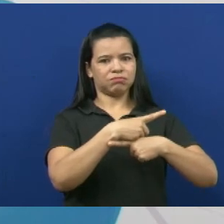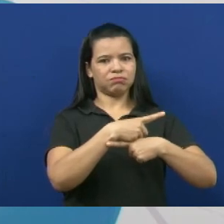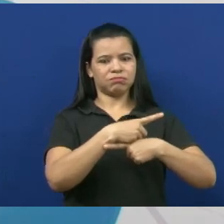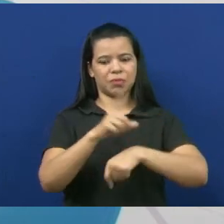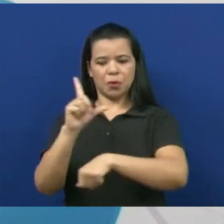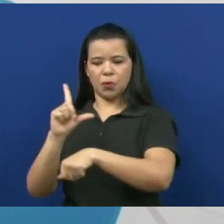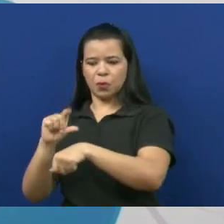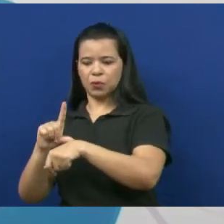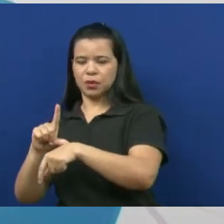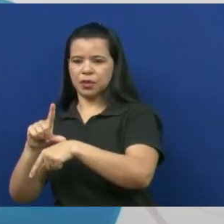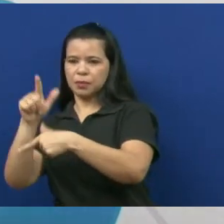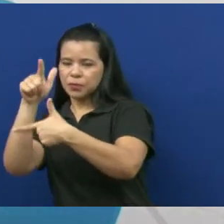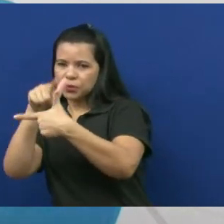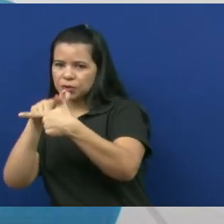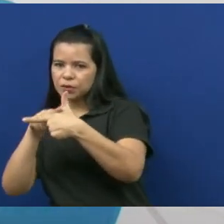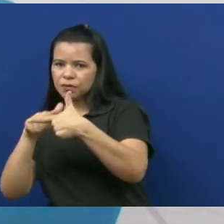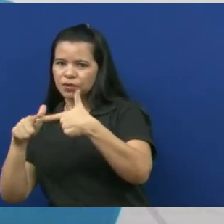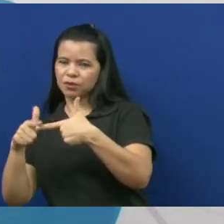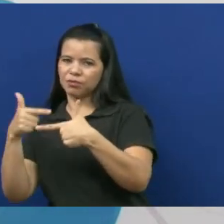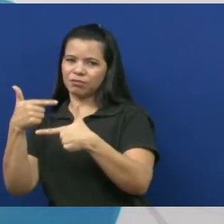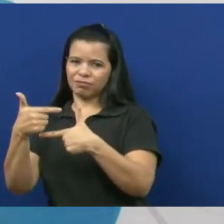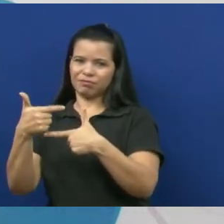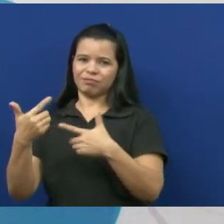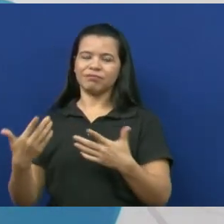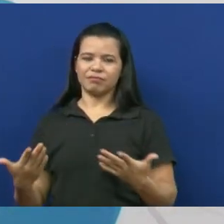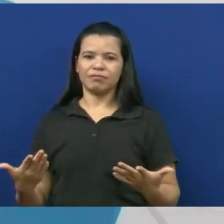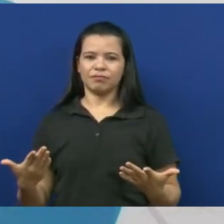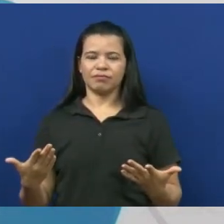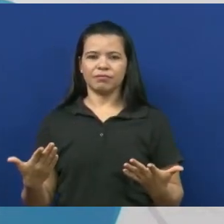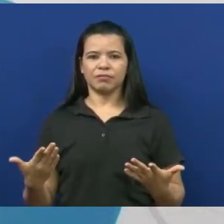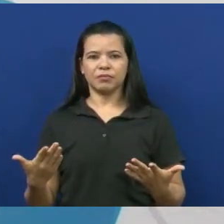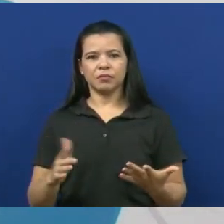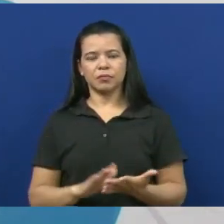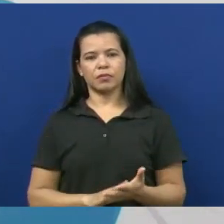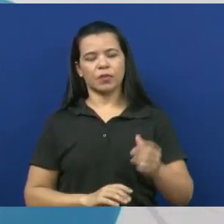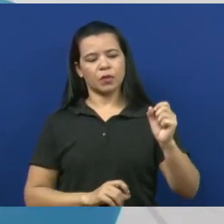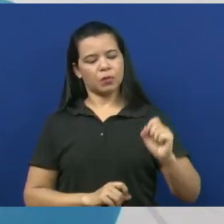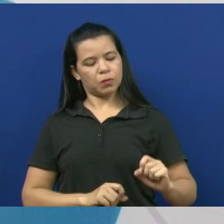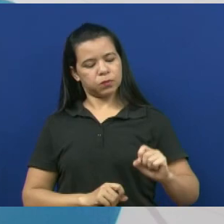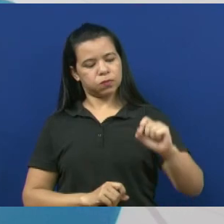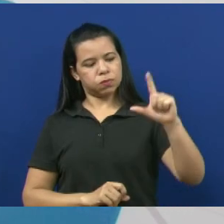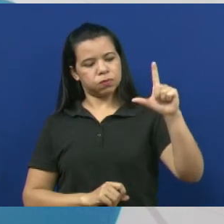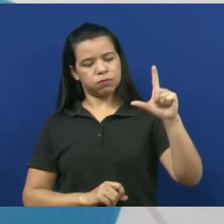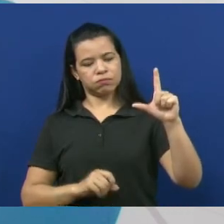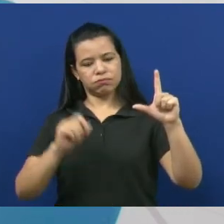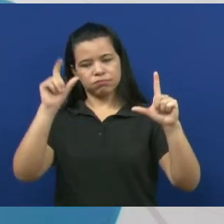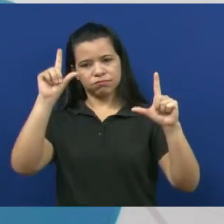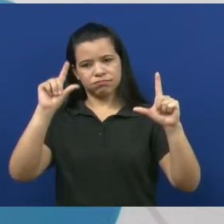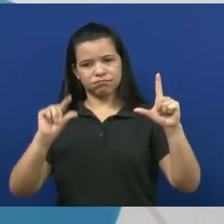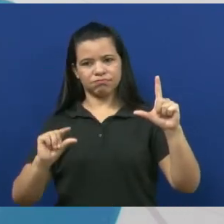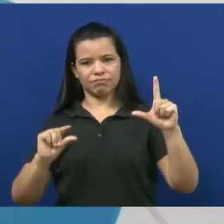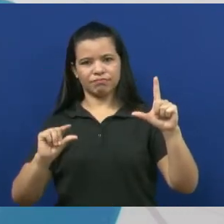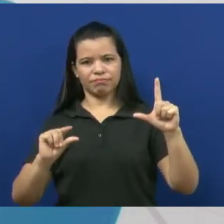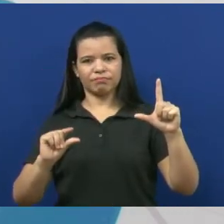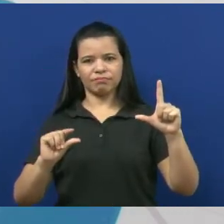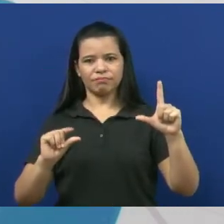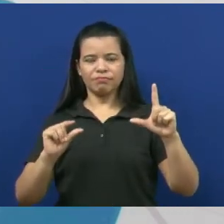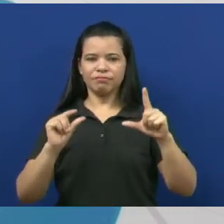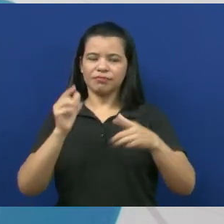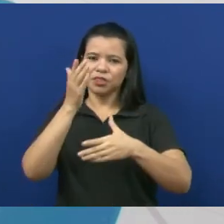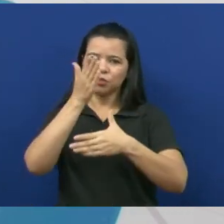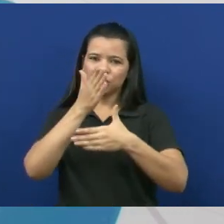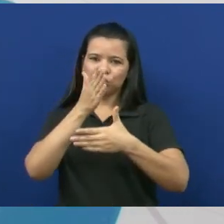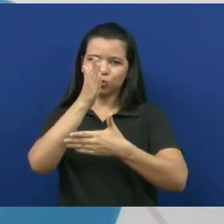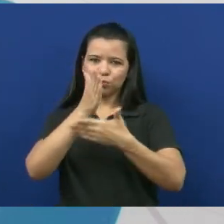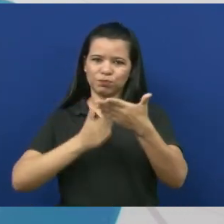Ou seja, eu multipliquei por 2 o valor de uma grandeza e o valor da outra grandeza ficou dividida por 2. Isso quer dizer, né, aí